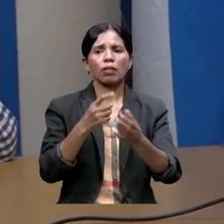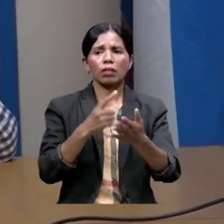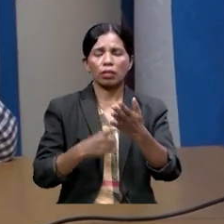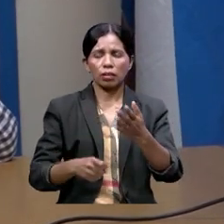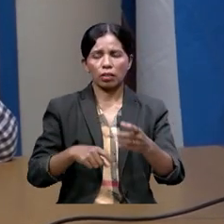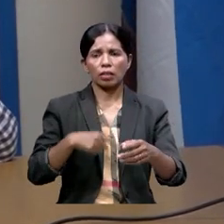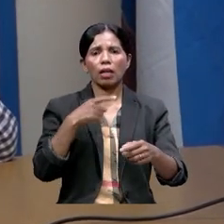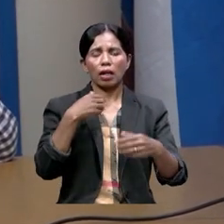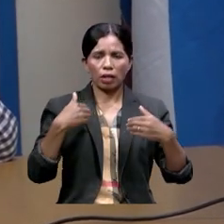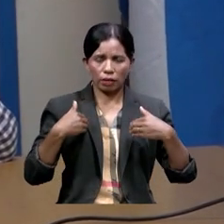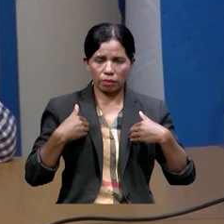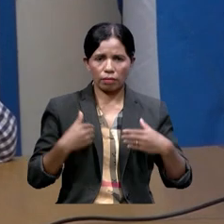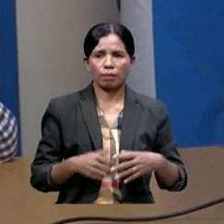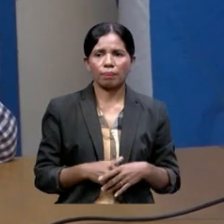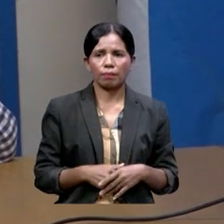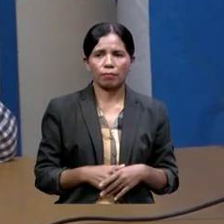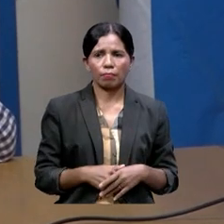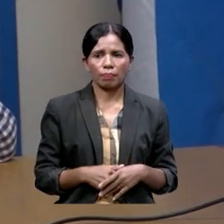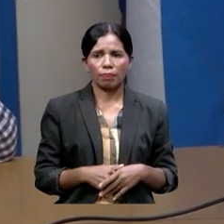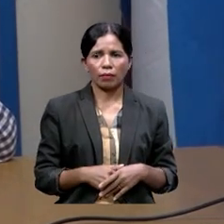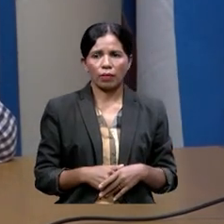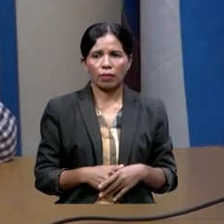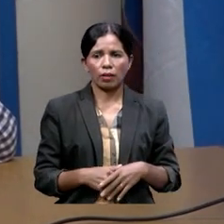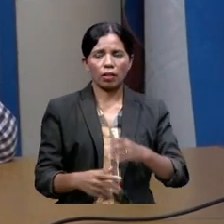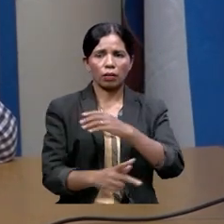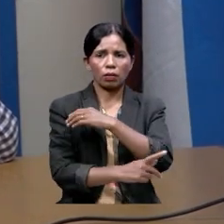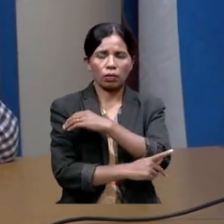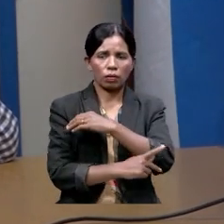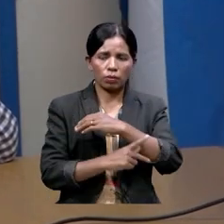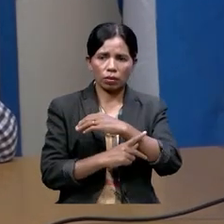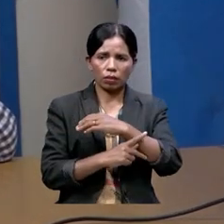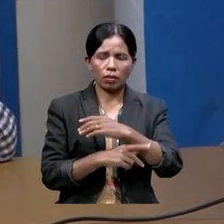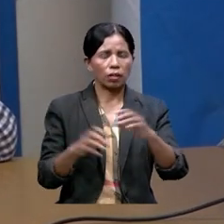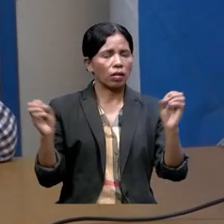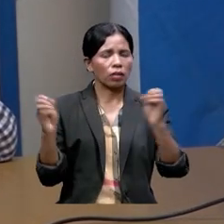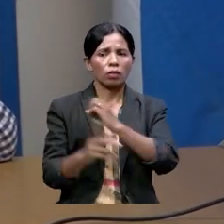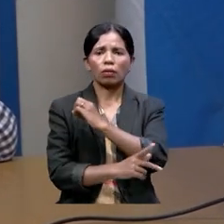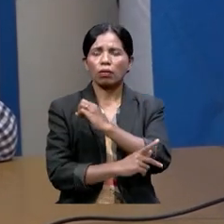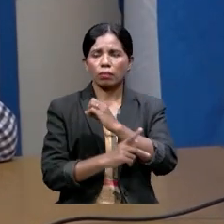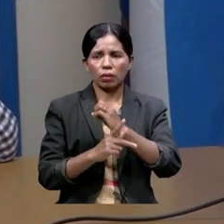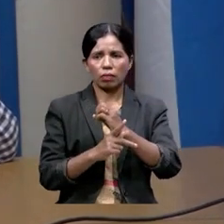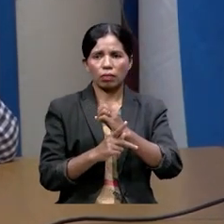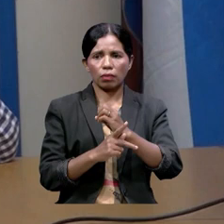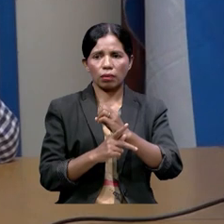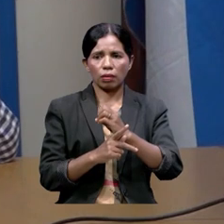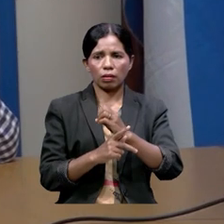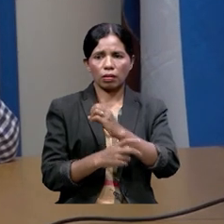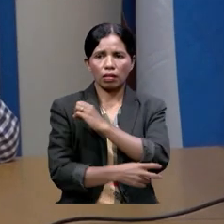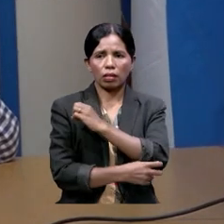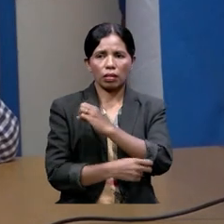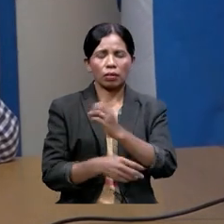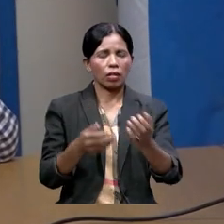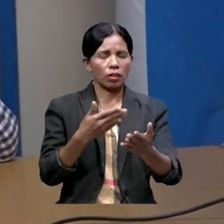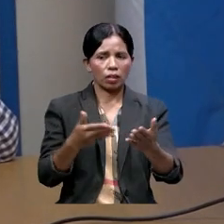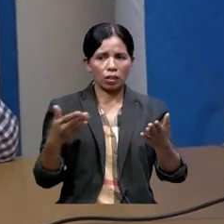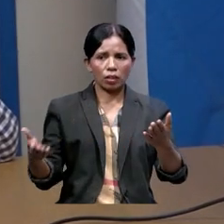hela. Mes korupsaun ne las korupsaun ida be maok dit sasang